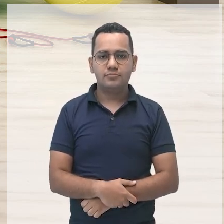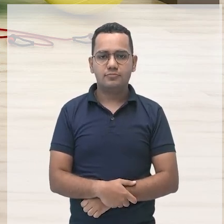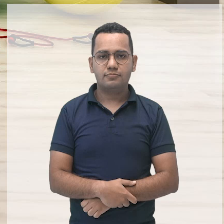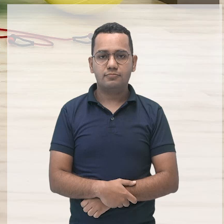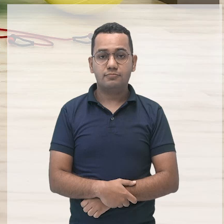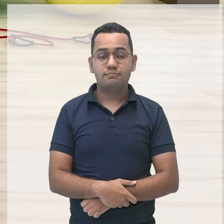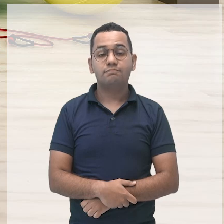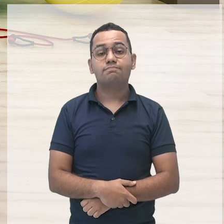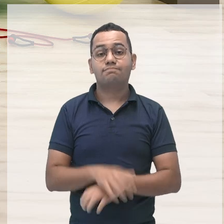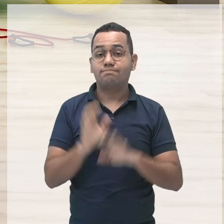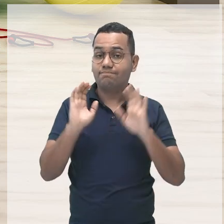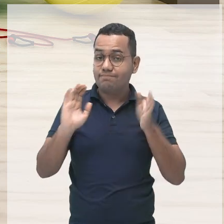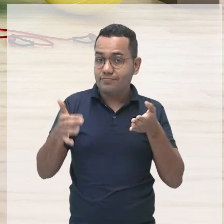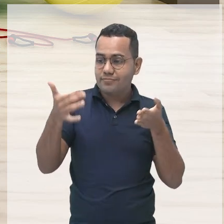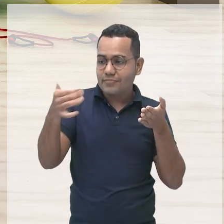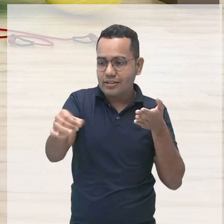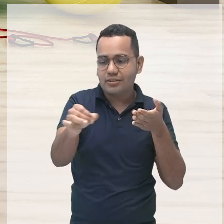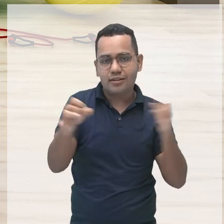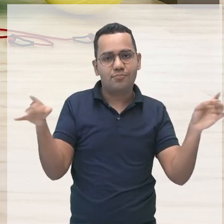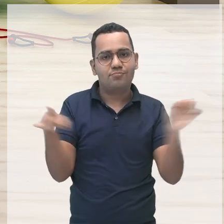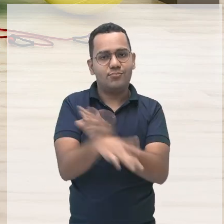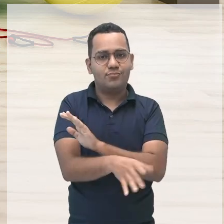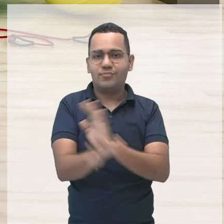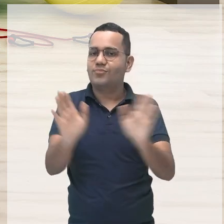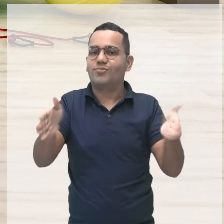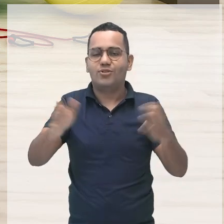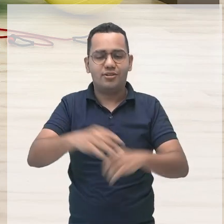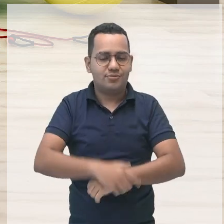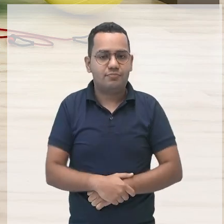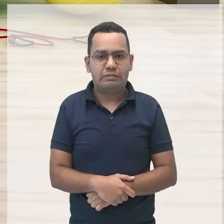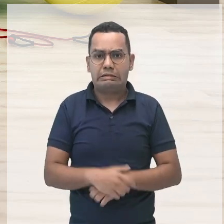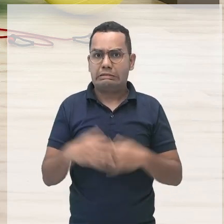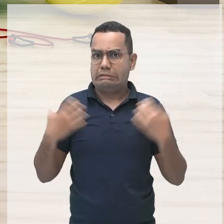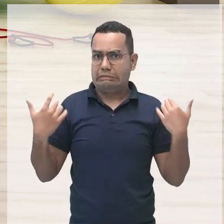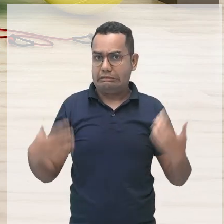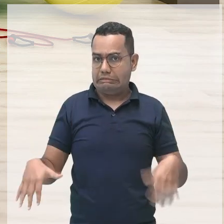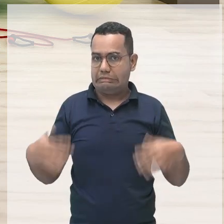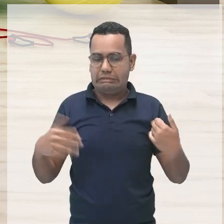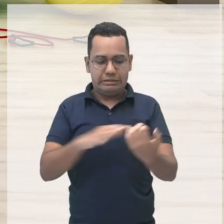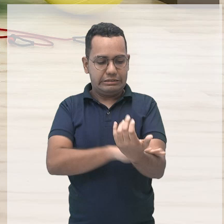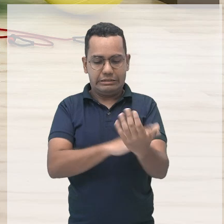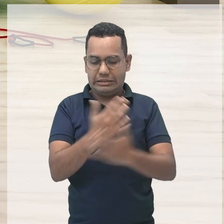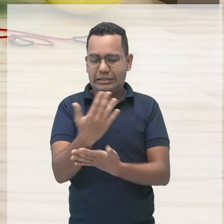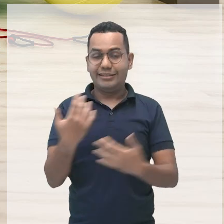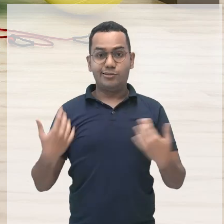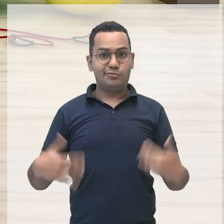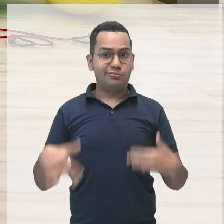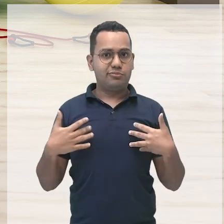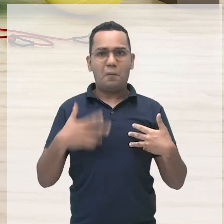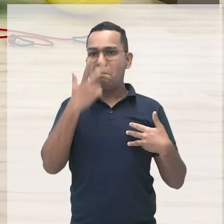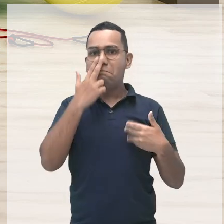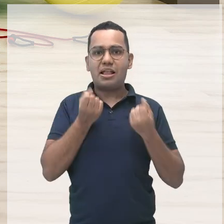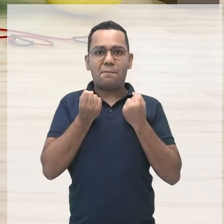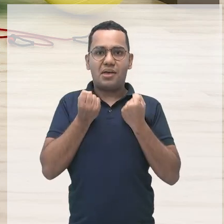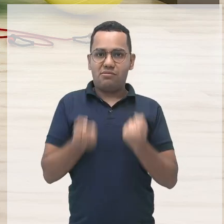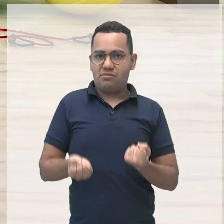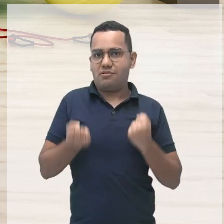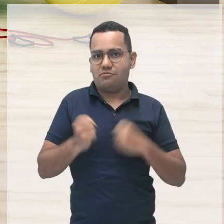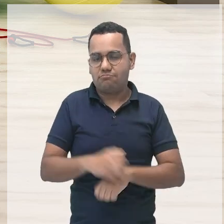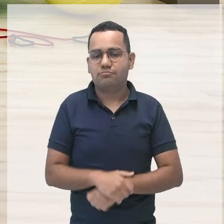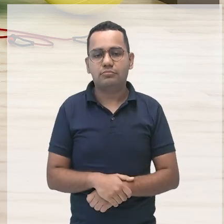9, 10. Muito bem. Ah, meu braço já tá aqui sentindo esses exercícios. Então,